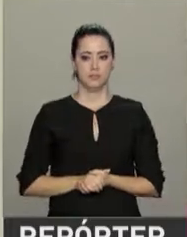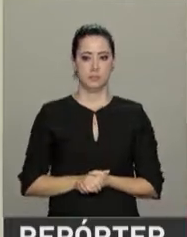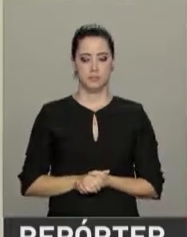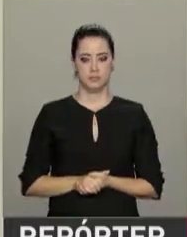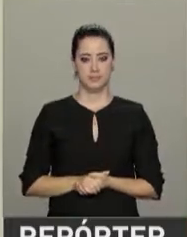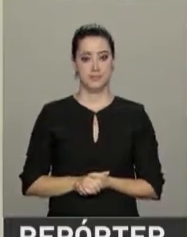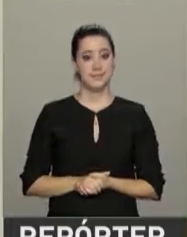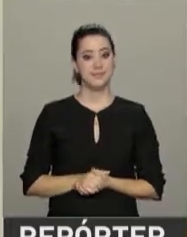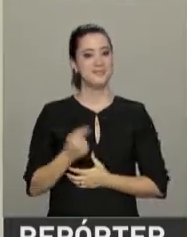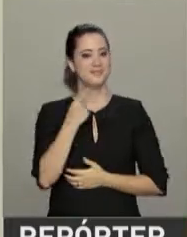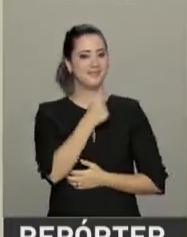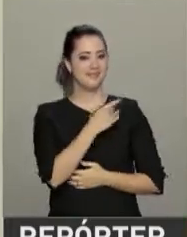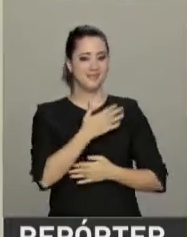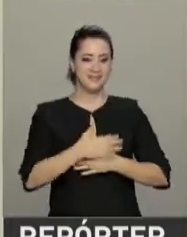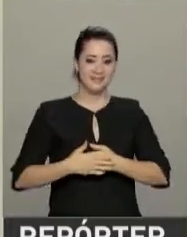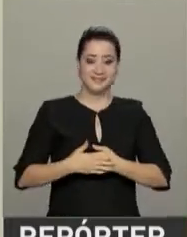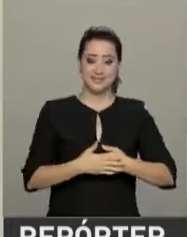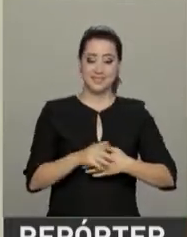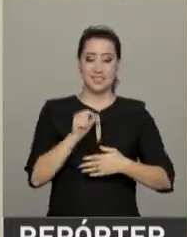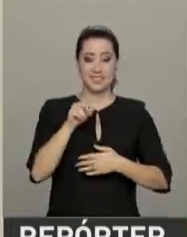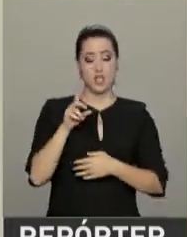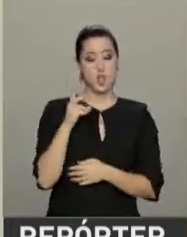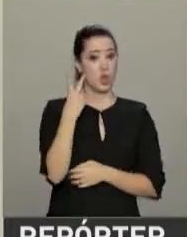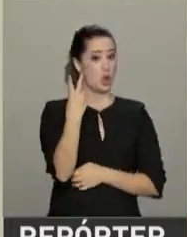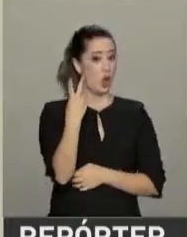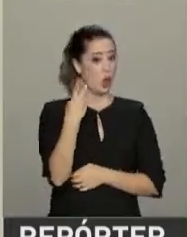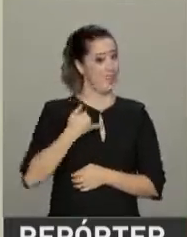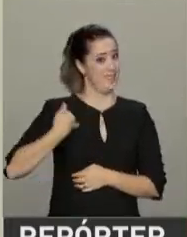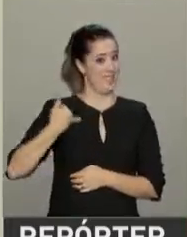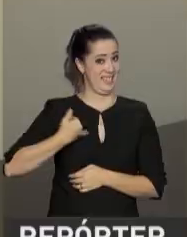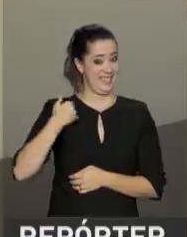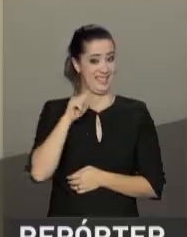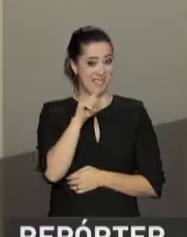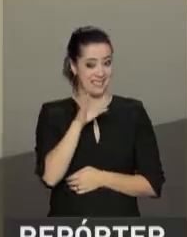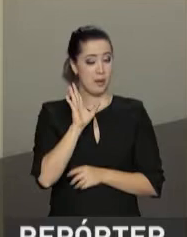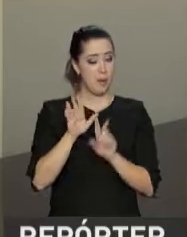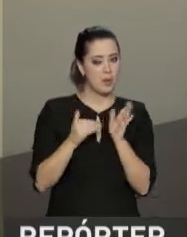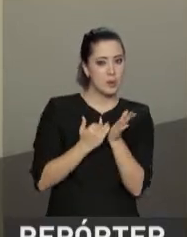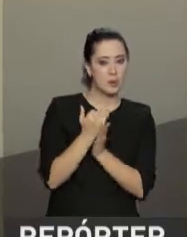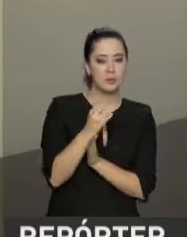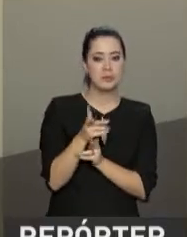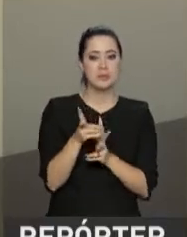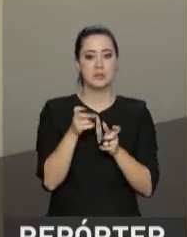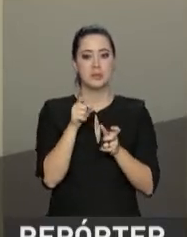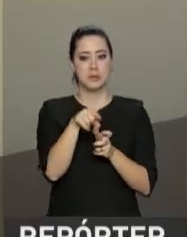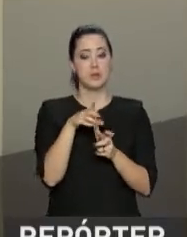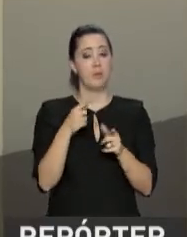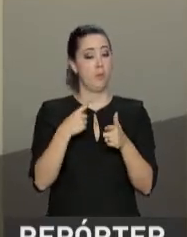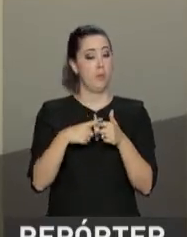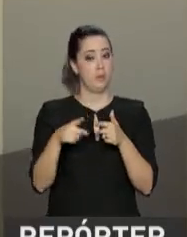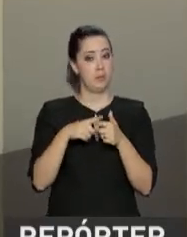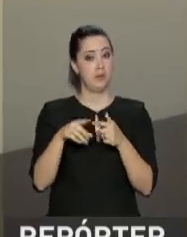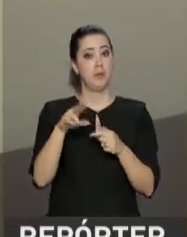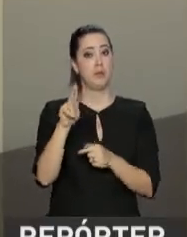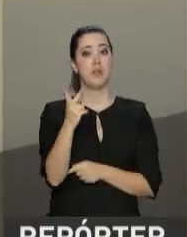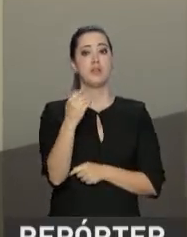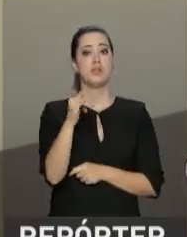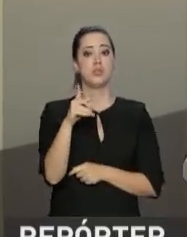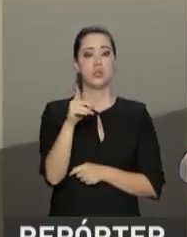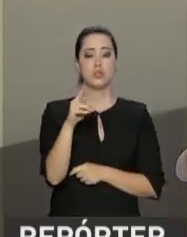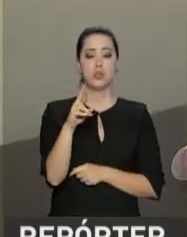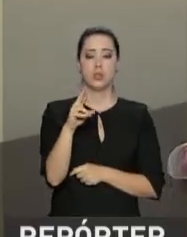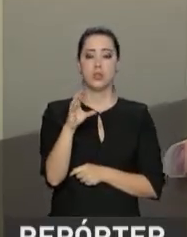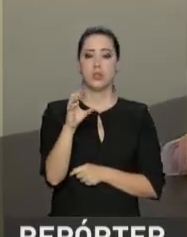esta é externo ela tem apenas 2 aninhos mas desde o diagnóstico de hidrocefalia as idas ao hospital